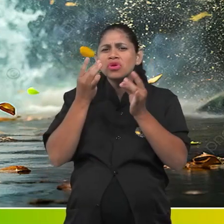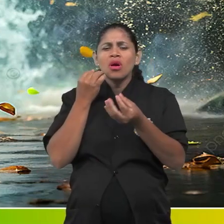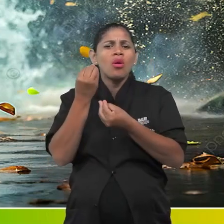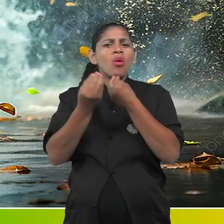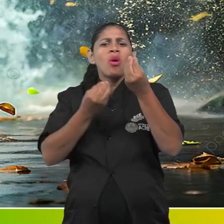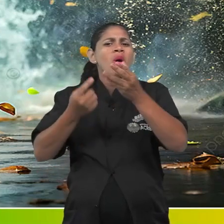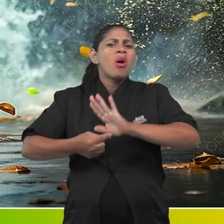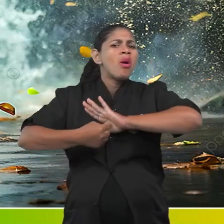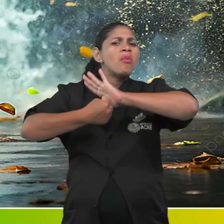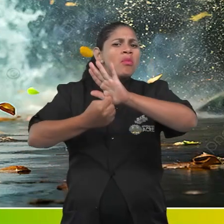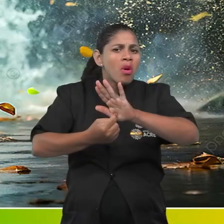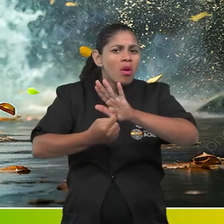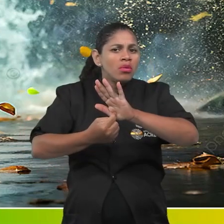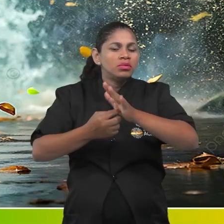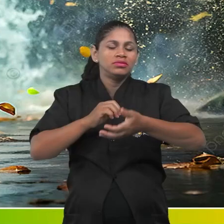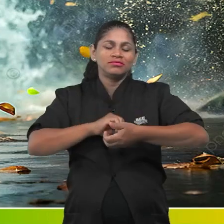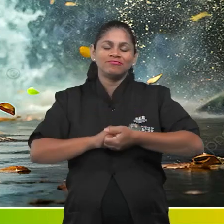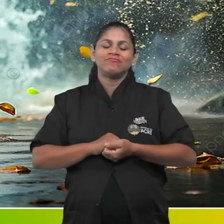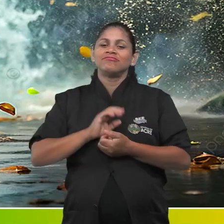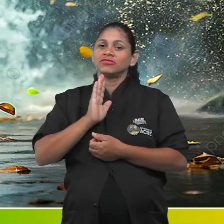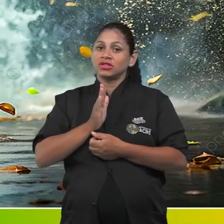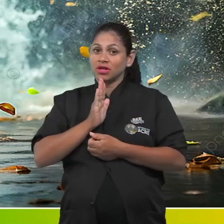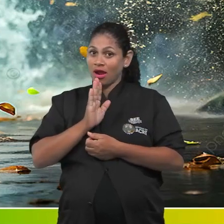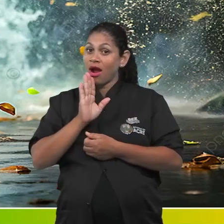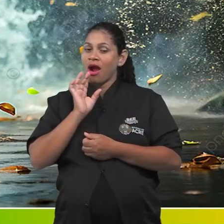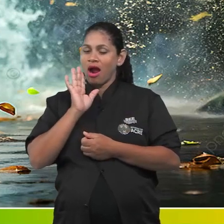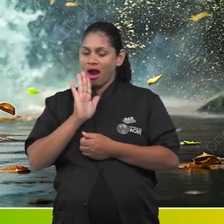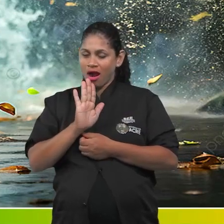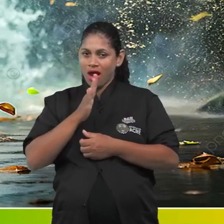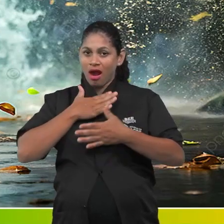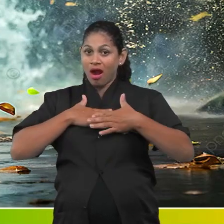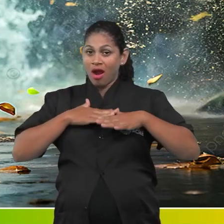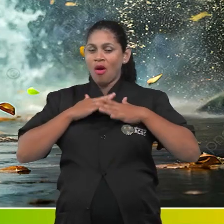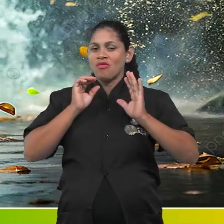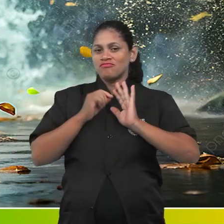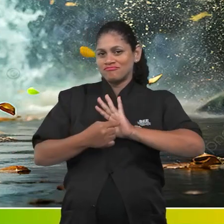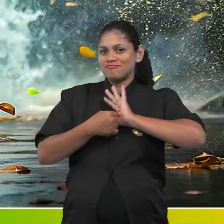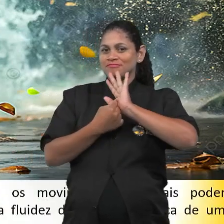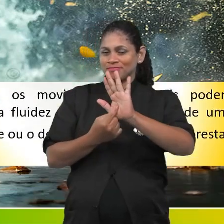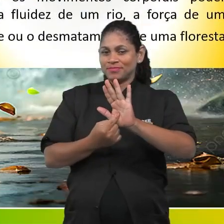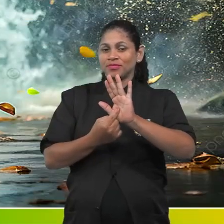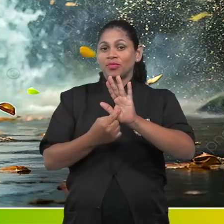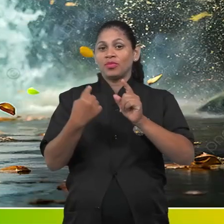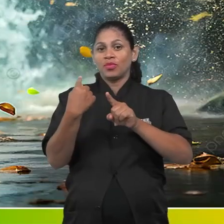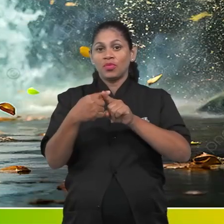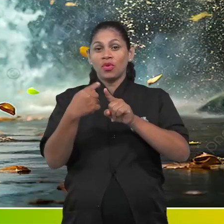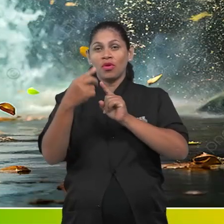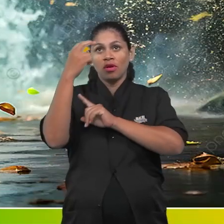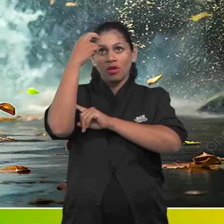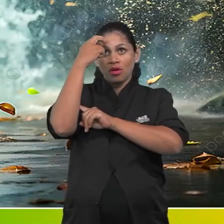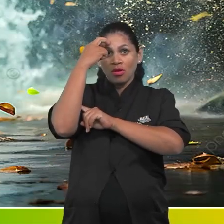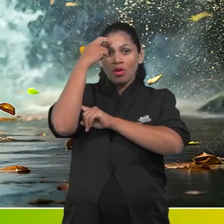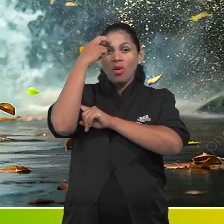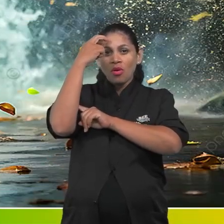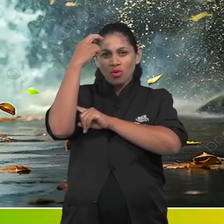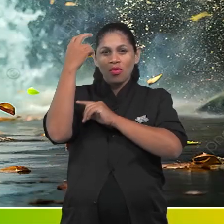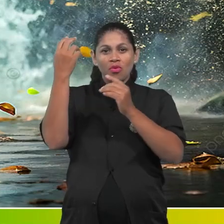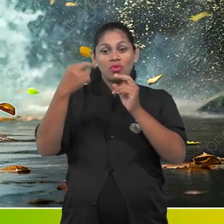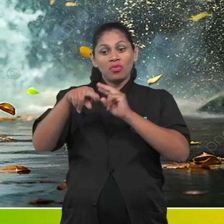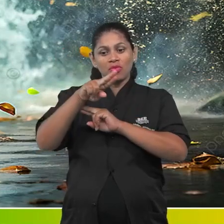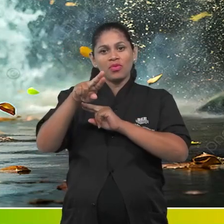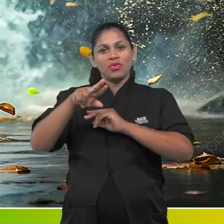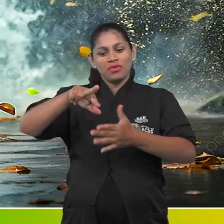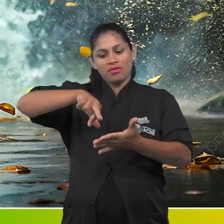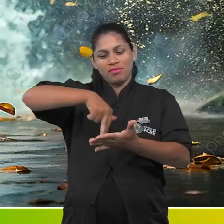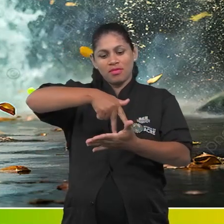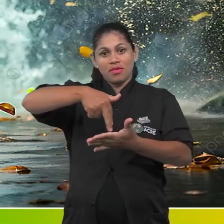meio ambiente aparece? Já já eu falo para você, porque muitas culturas elas usam a dança como forma de se conectar com a terra